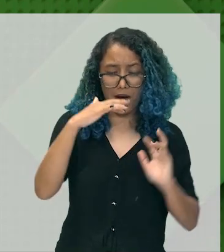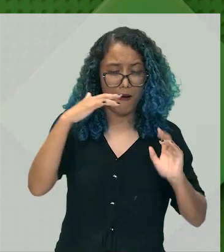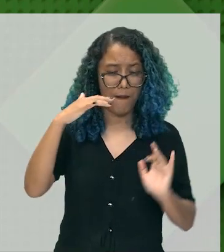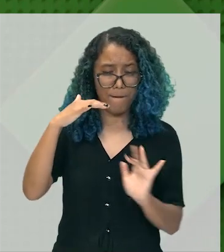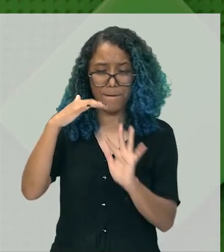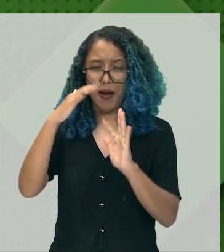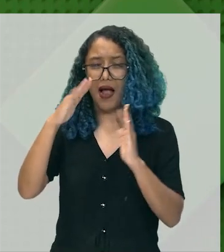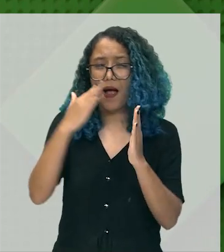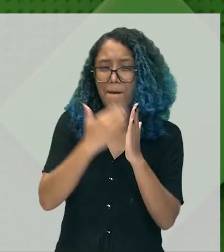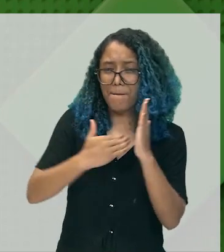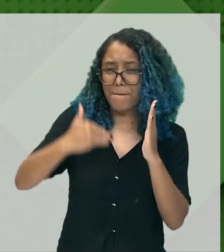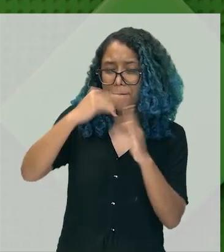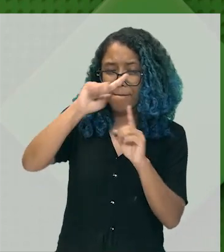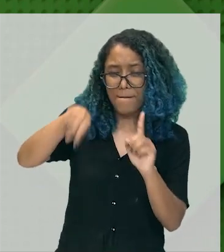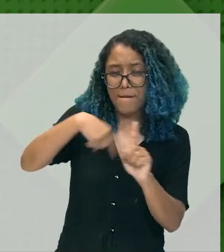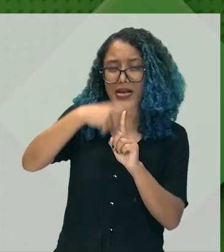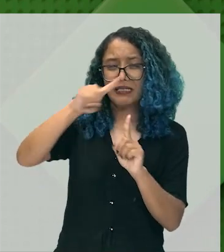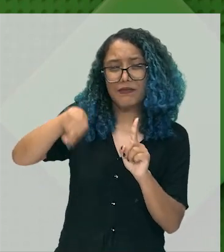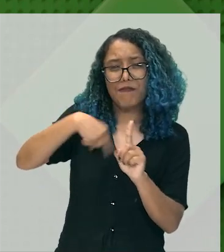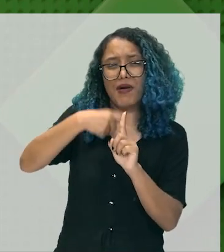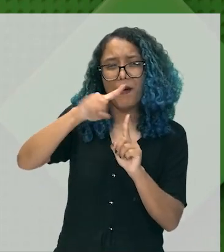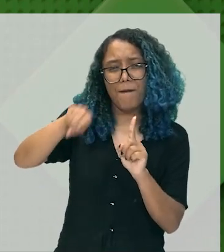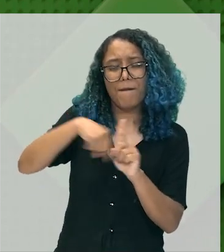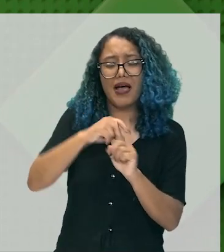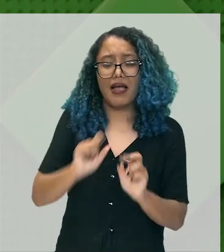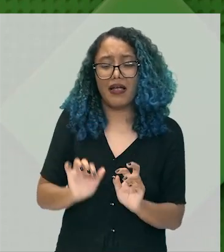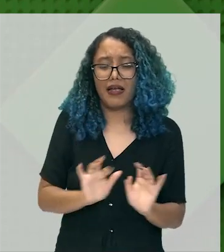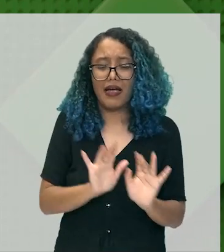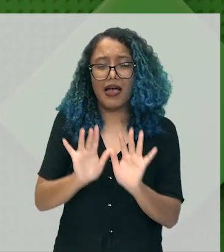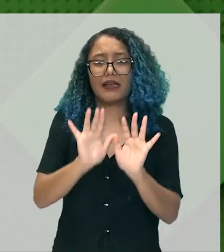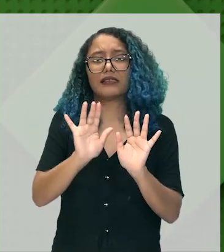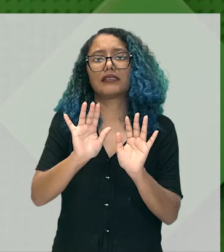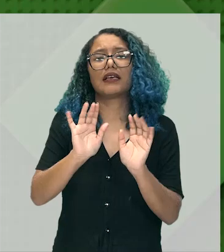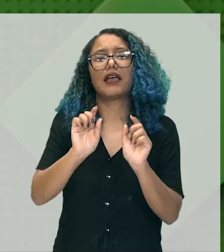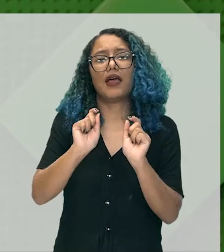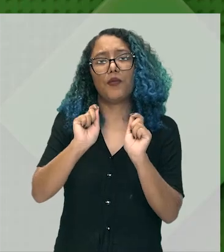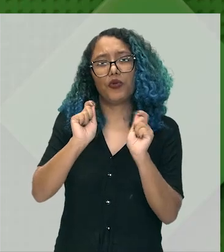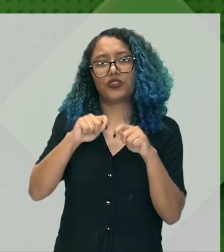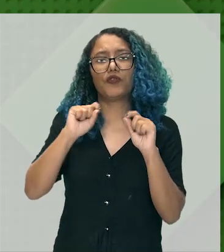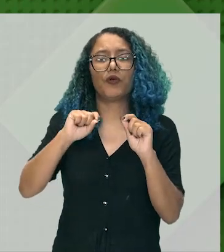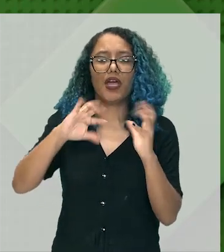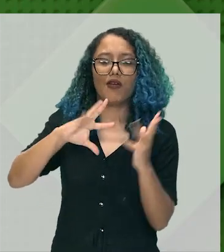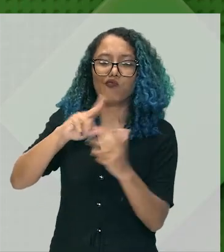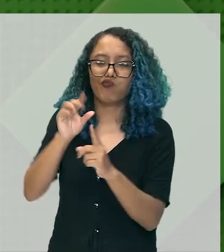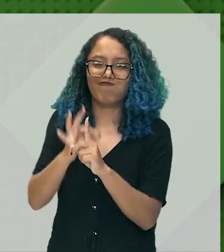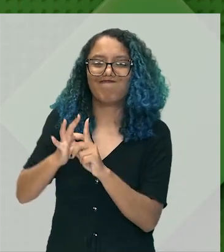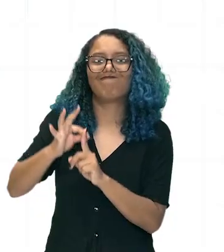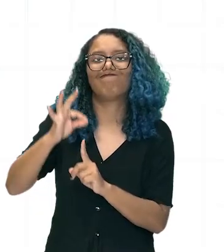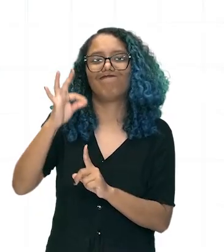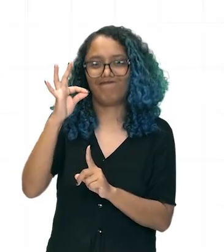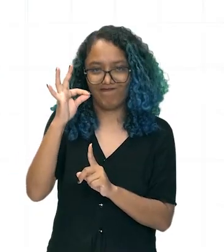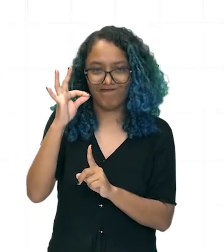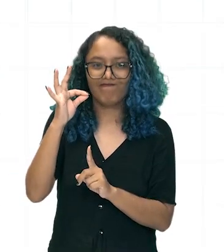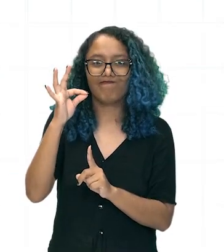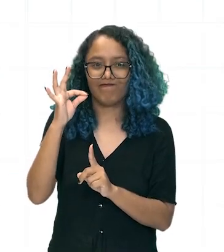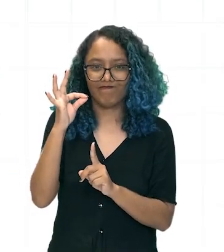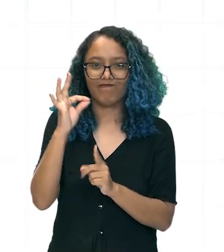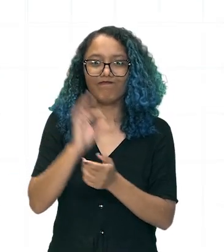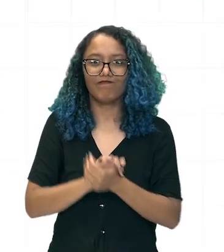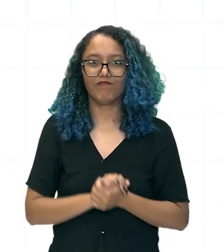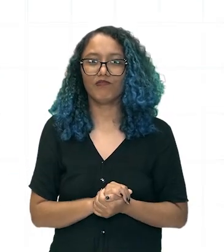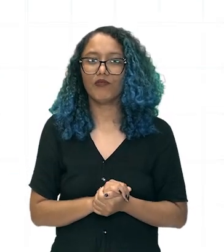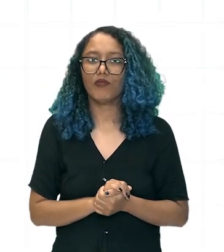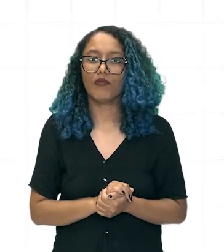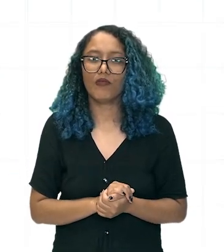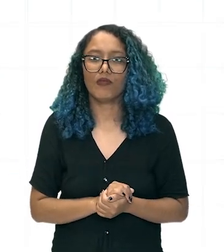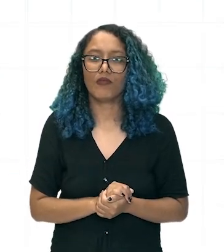né, para a atmosfera é que vai levar ao efeito do aquecimento global. Então, vejam aí que